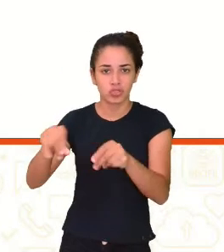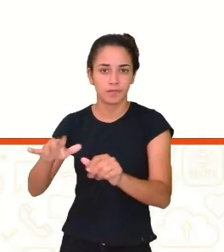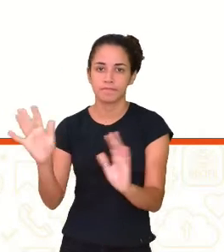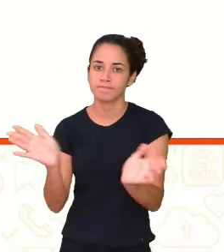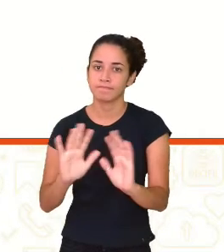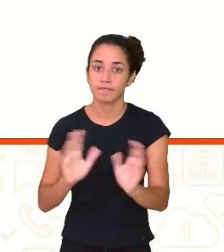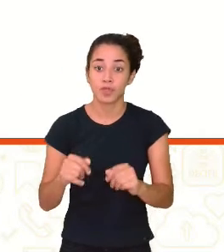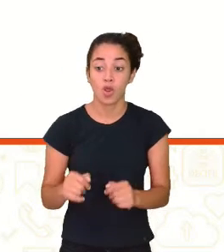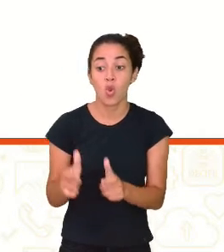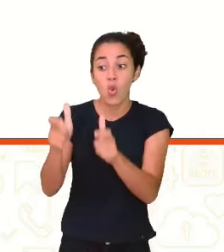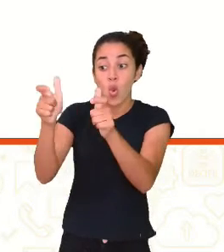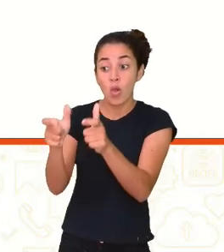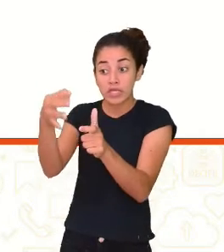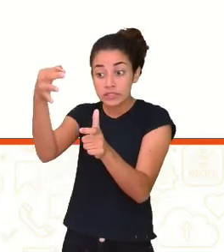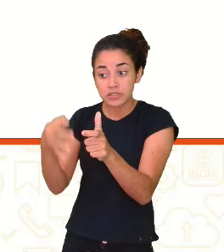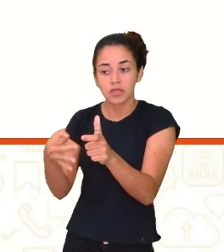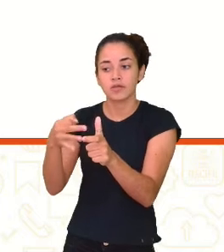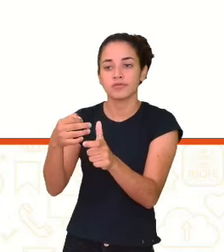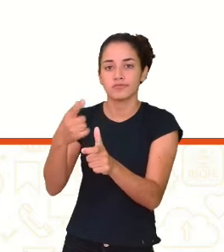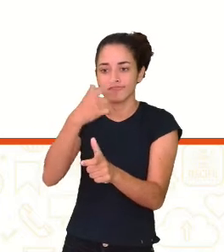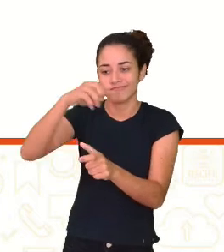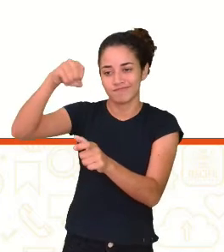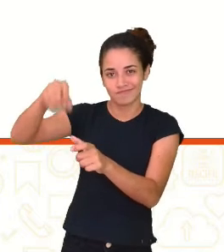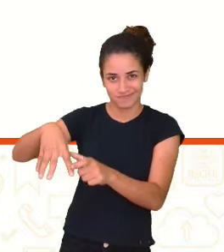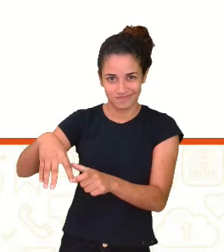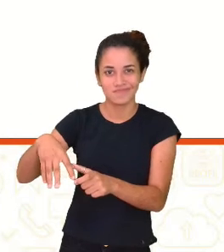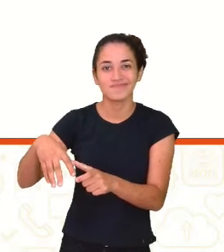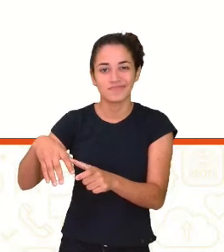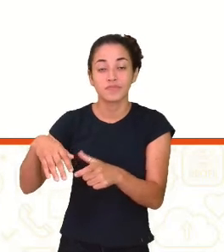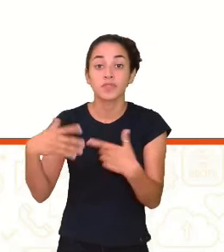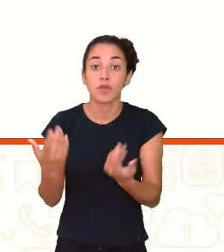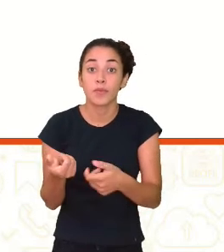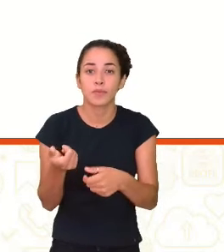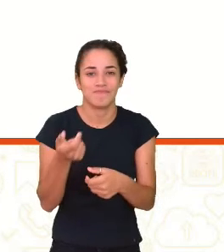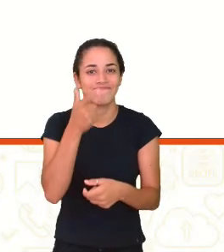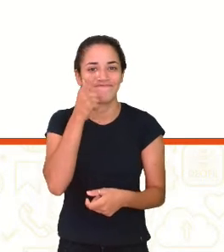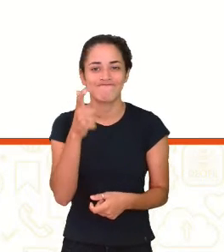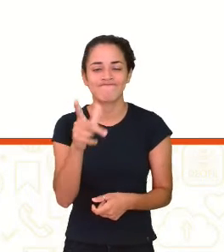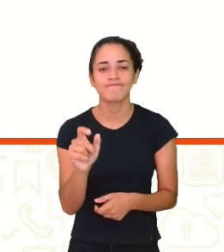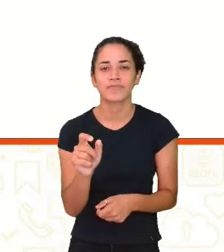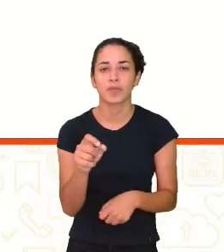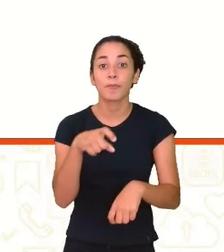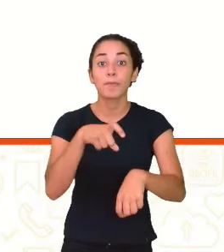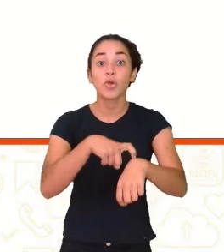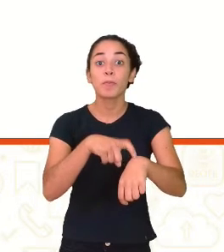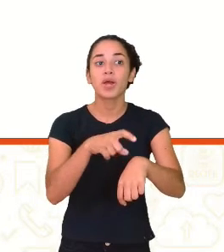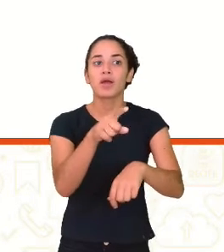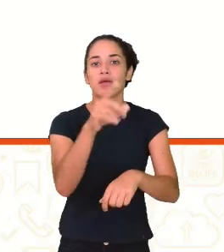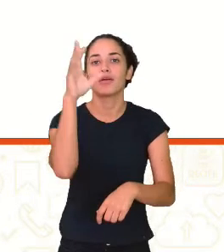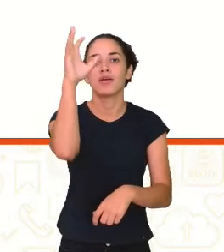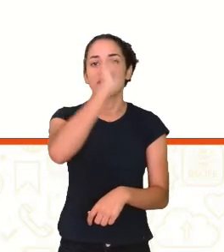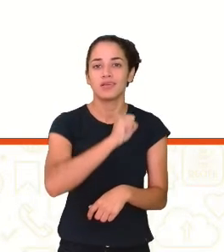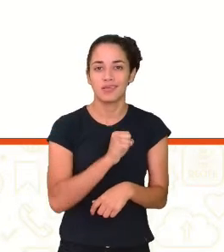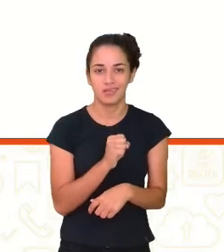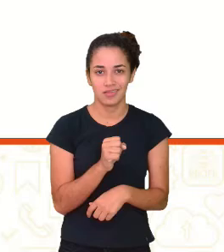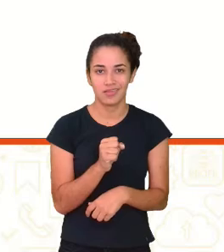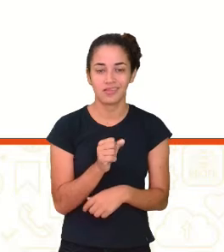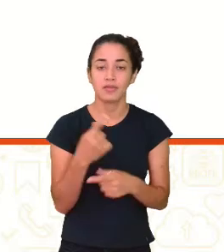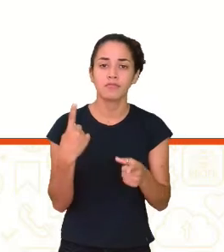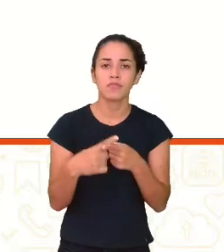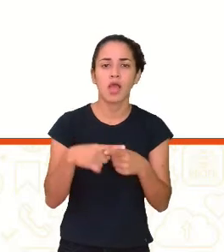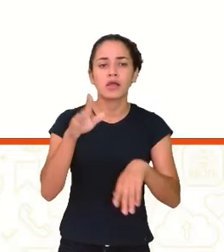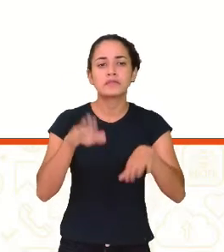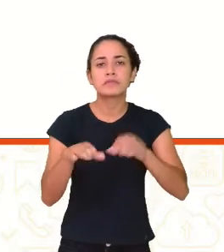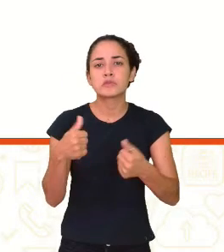sim em local apropriado. É interessante quando eles aprendem isso. porque muitas vezes estão